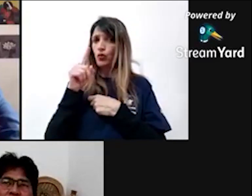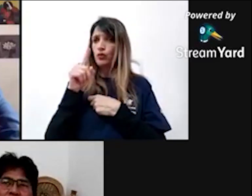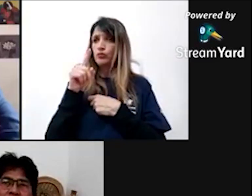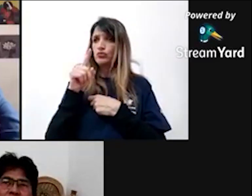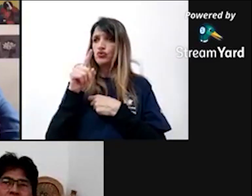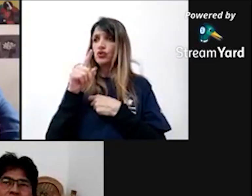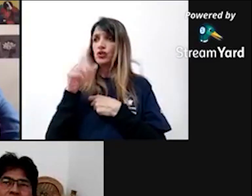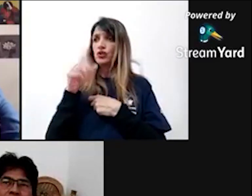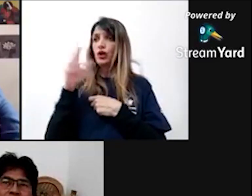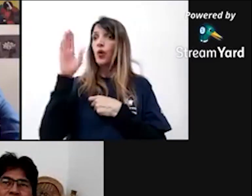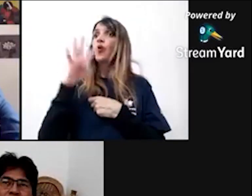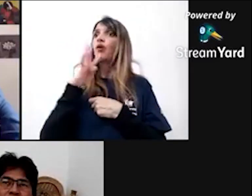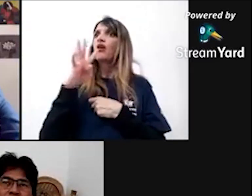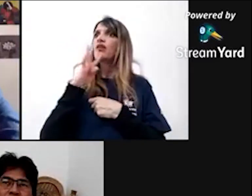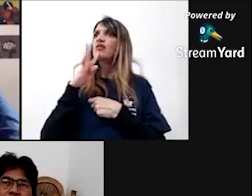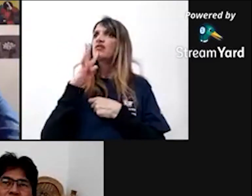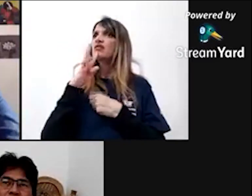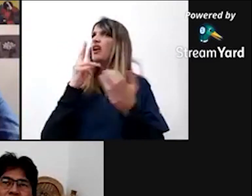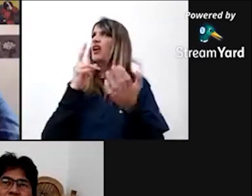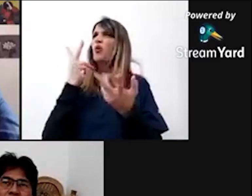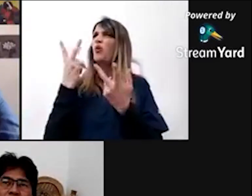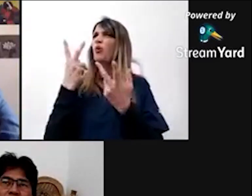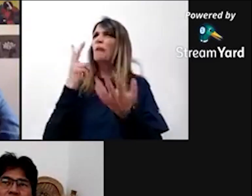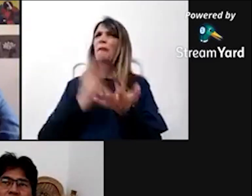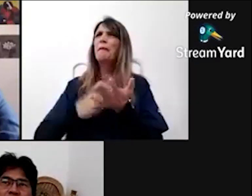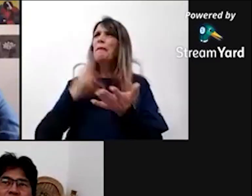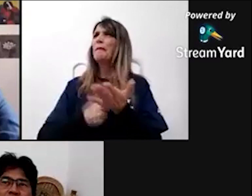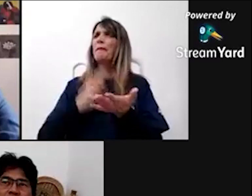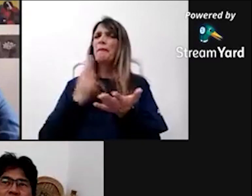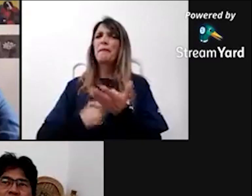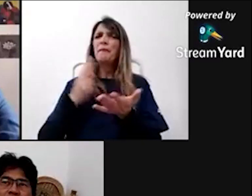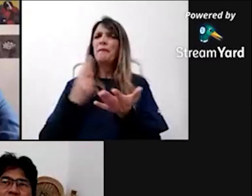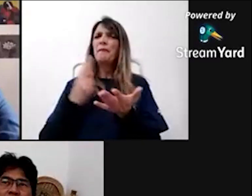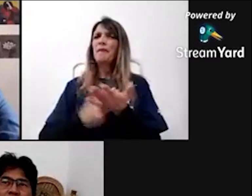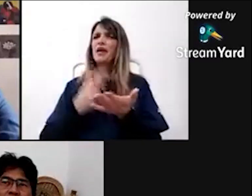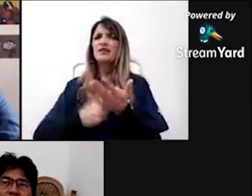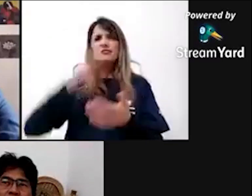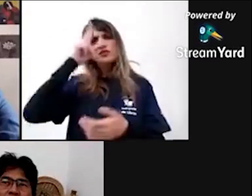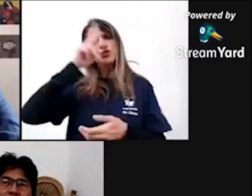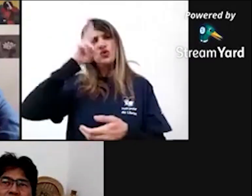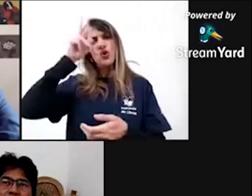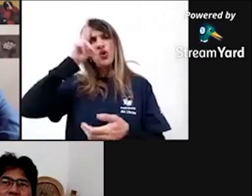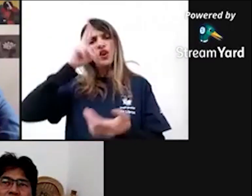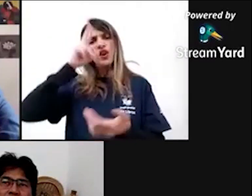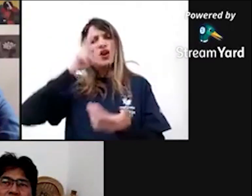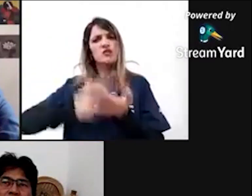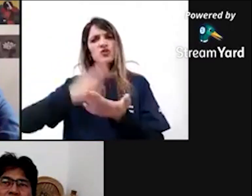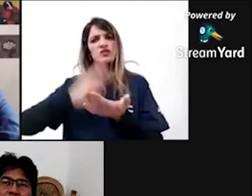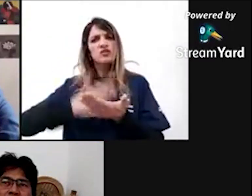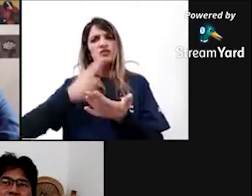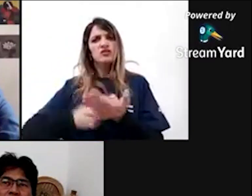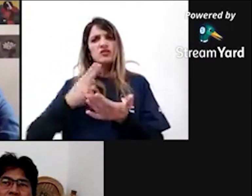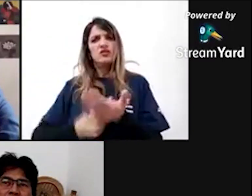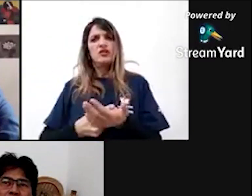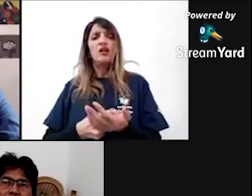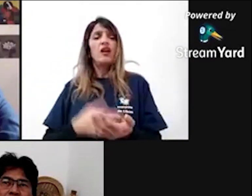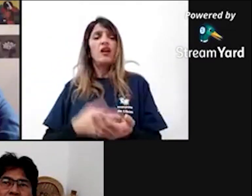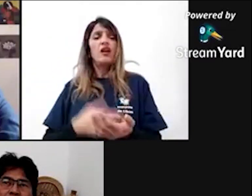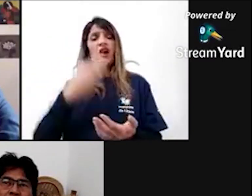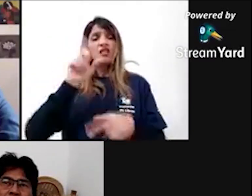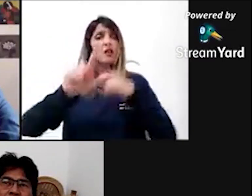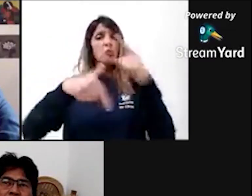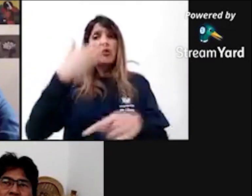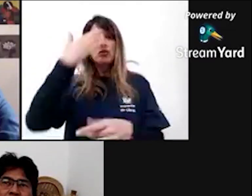versão. E a gente, de tanto ouvir essa mesma história, a gente acaba acreditando que ela